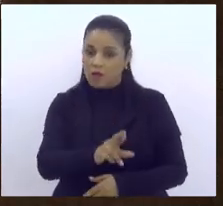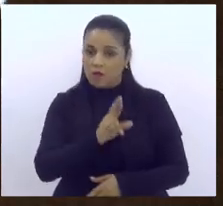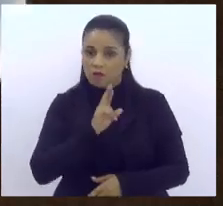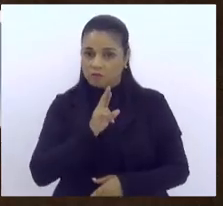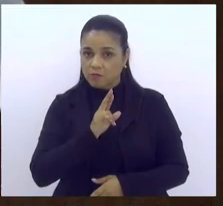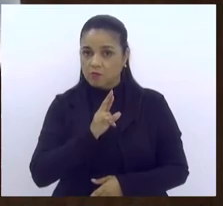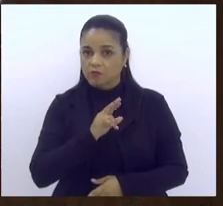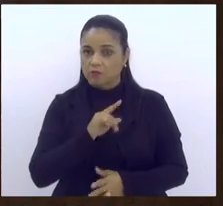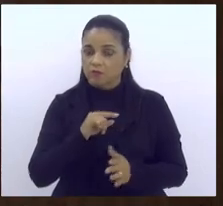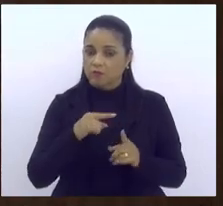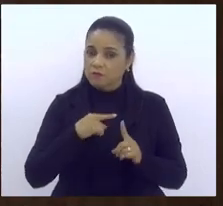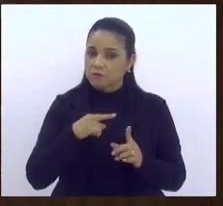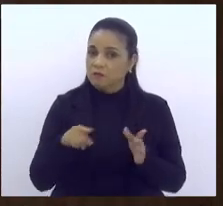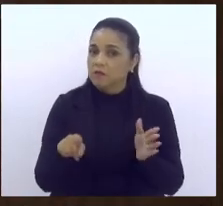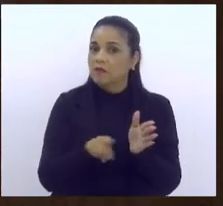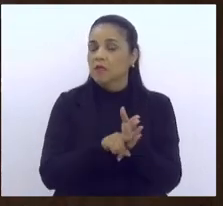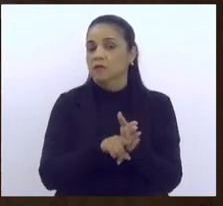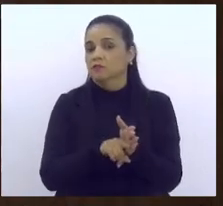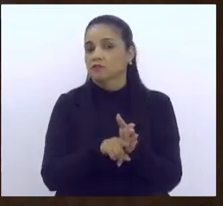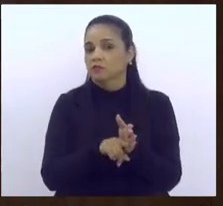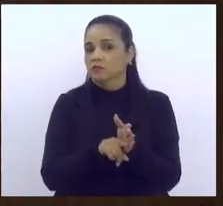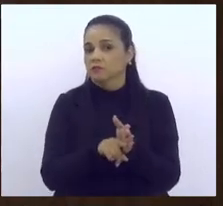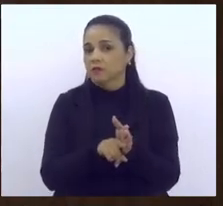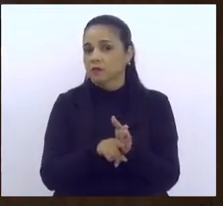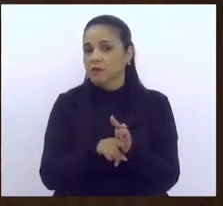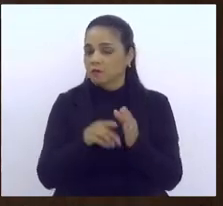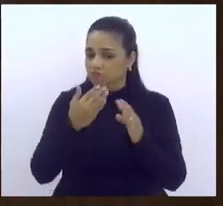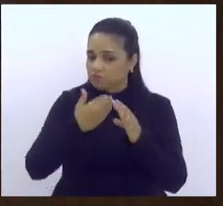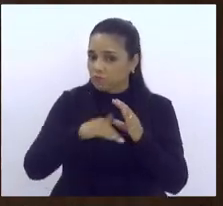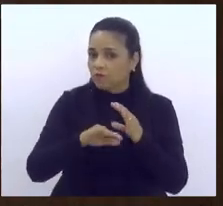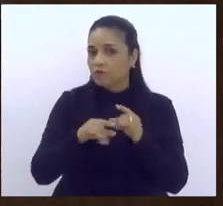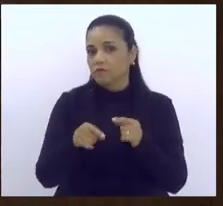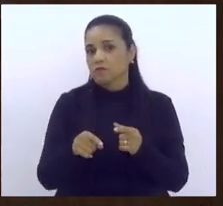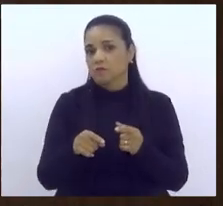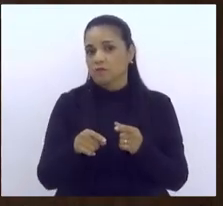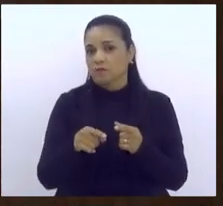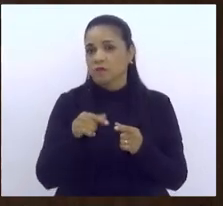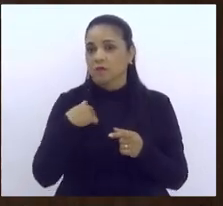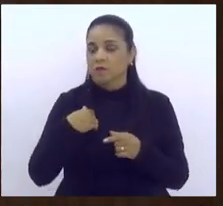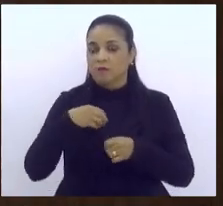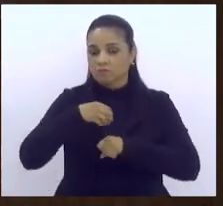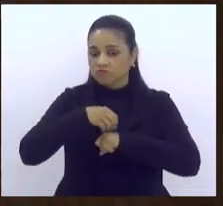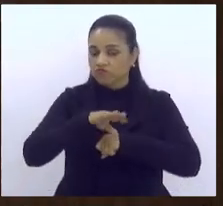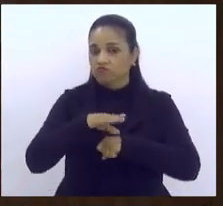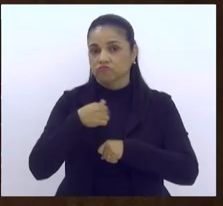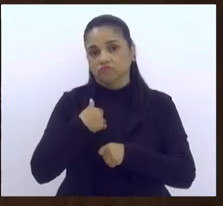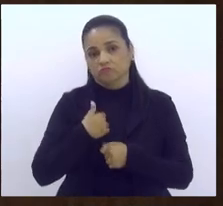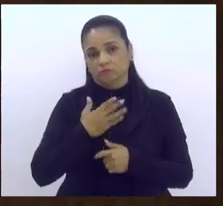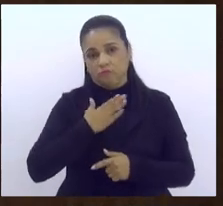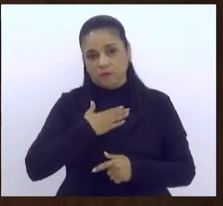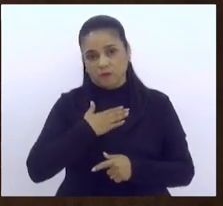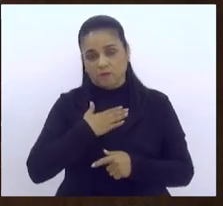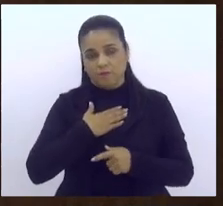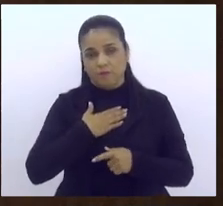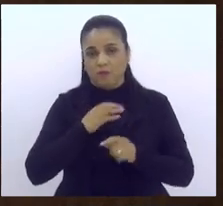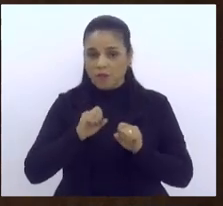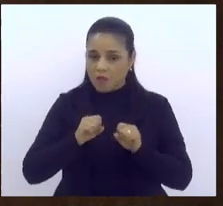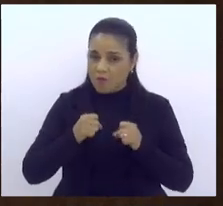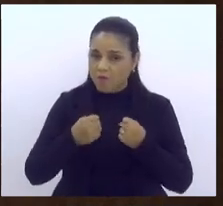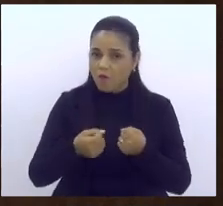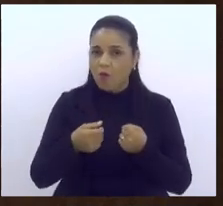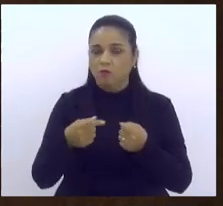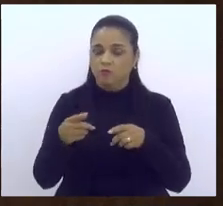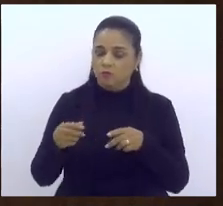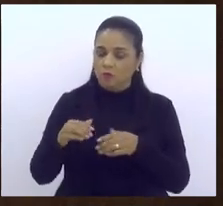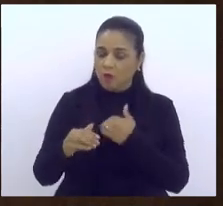fosse negativa em relação a esse envio de mensagem e na minha indicação legislativa. Reforço aqui e me coloco ao